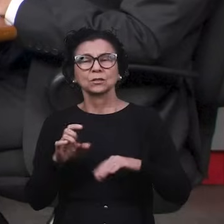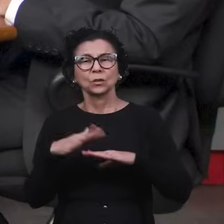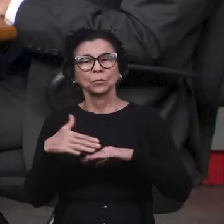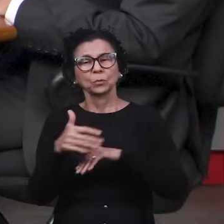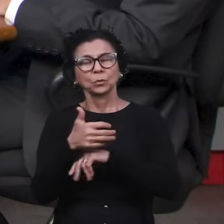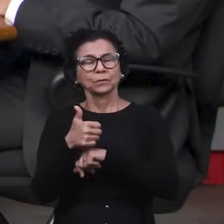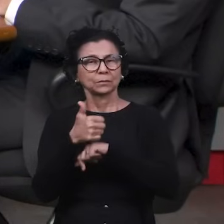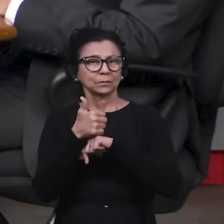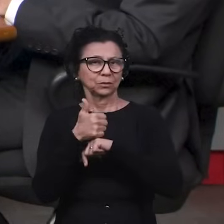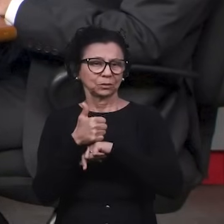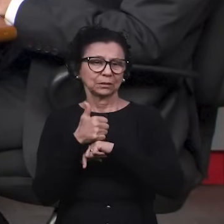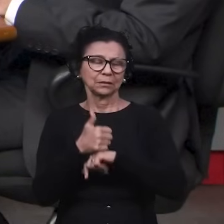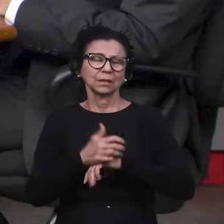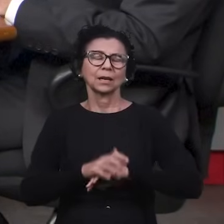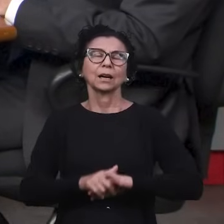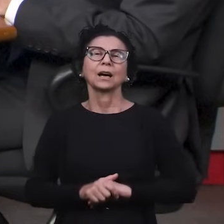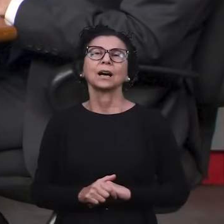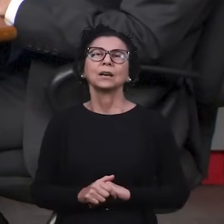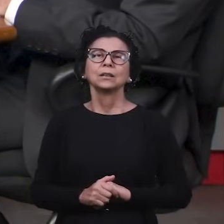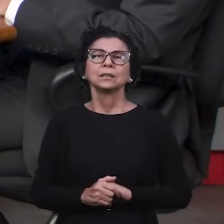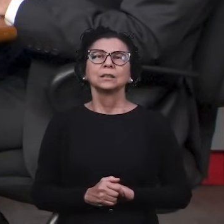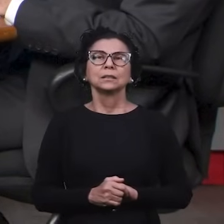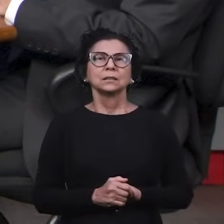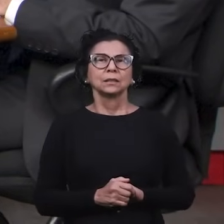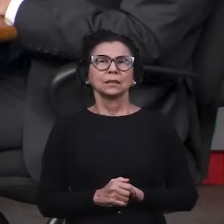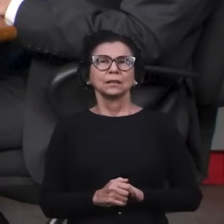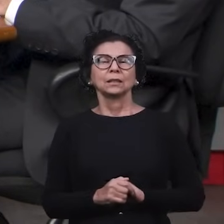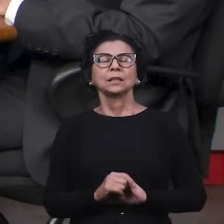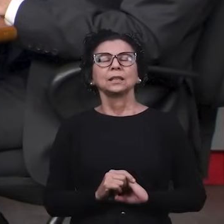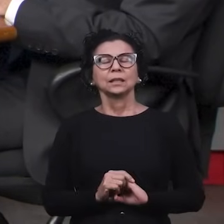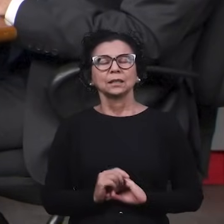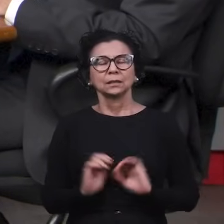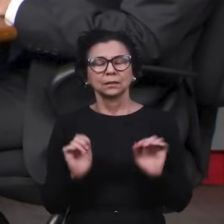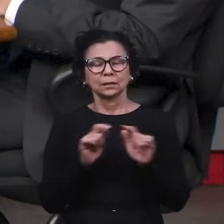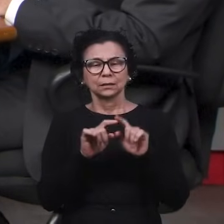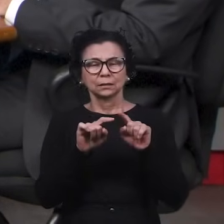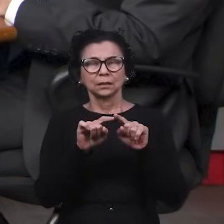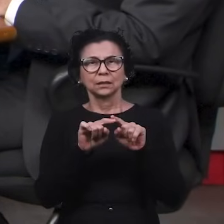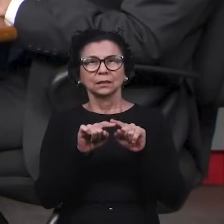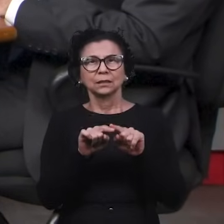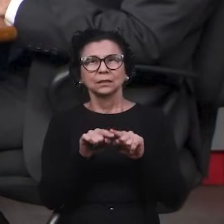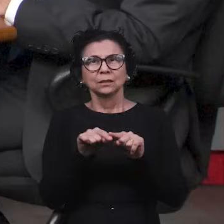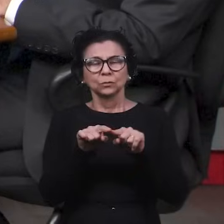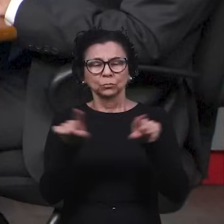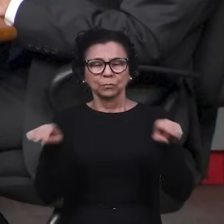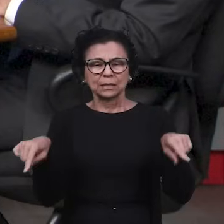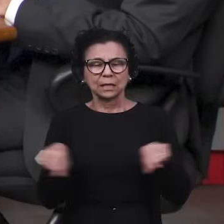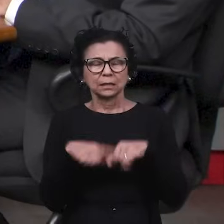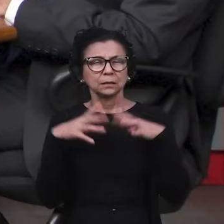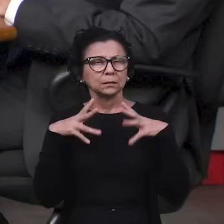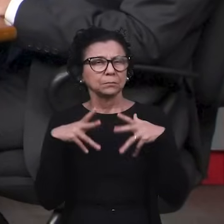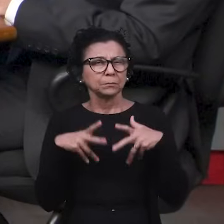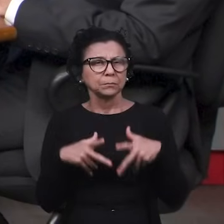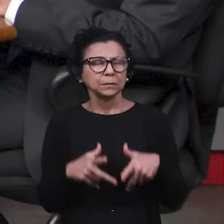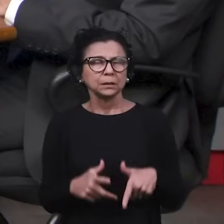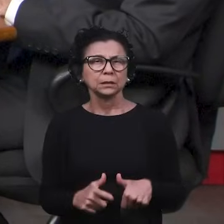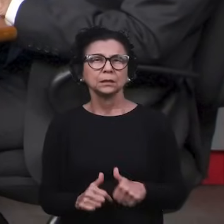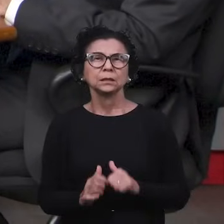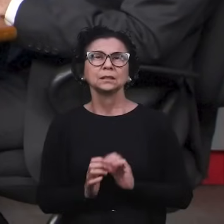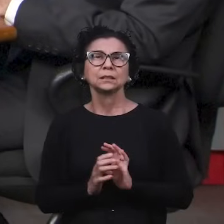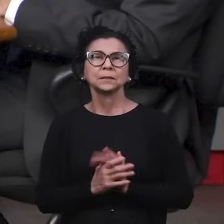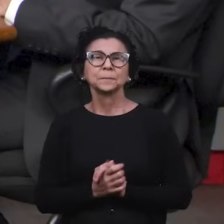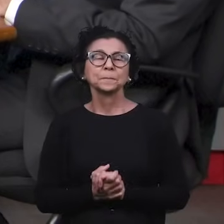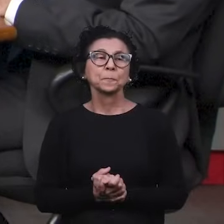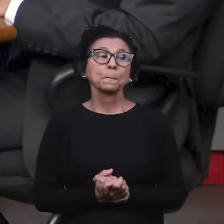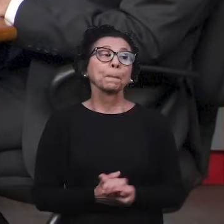lugar esterilizado, um ambulatório médico dental. Estou falando isso porque eu vi uma cena que não foi muito agradável em função